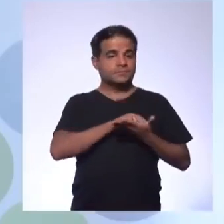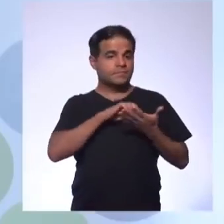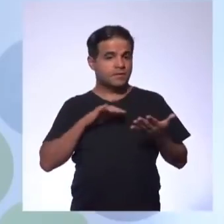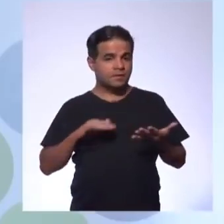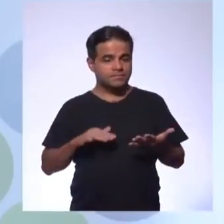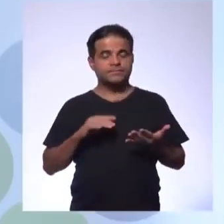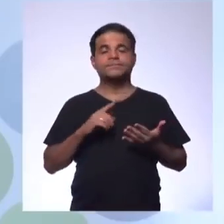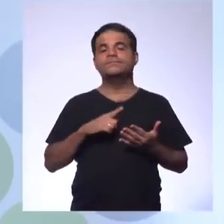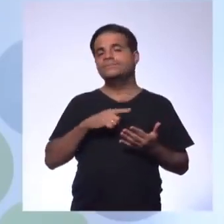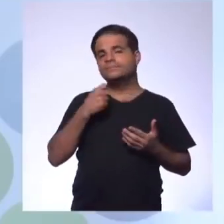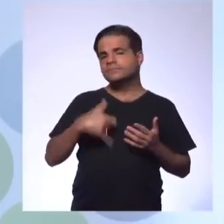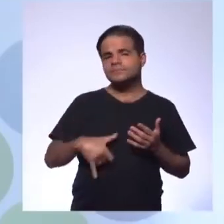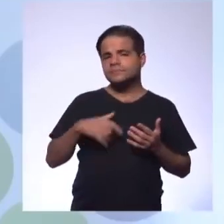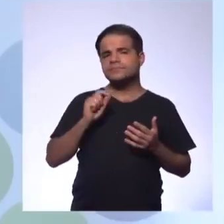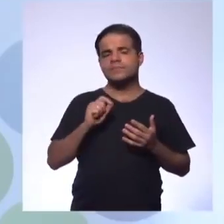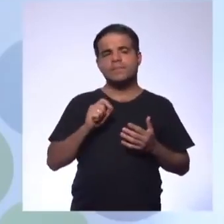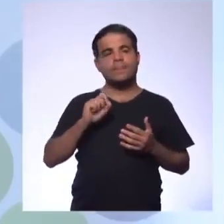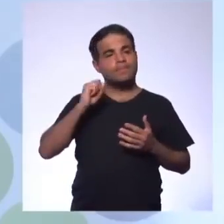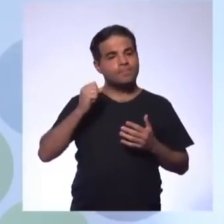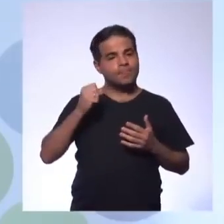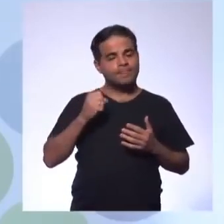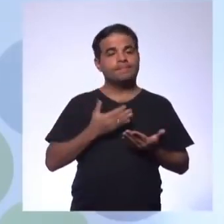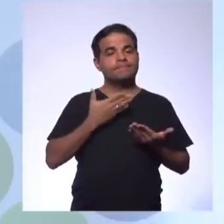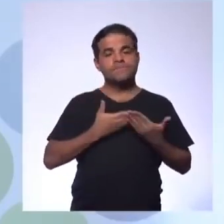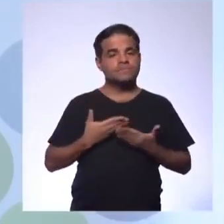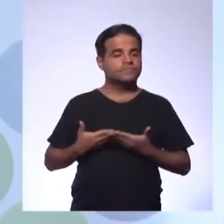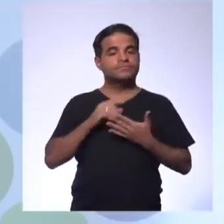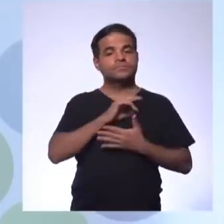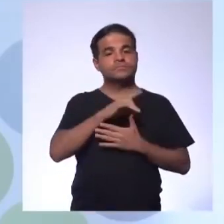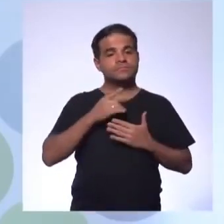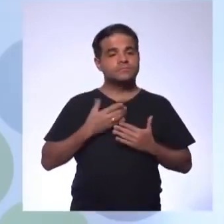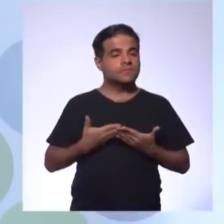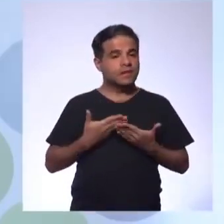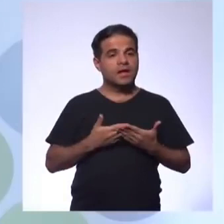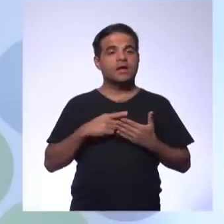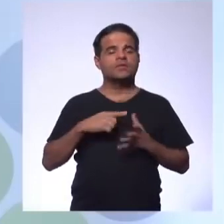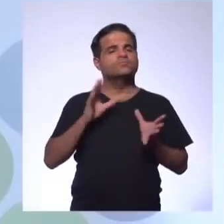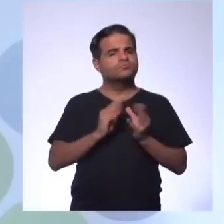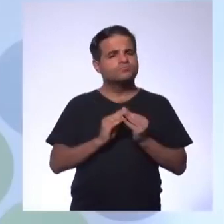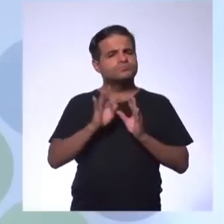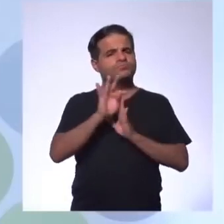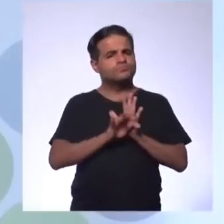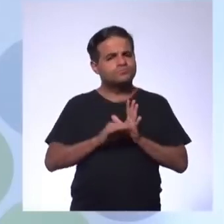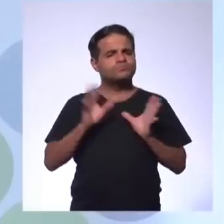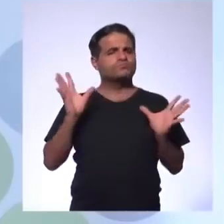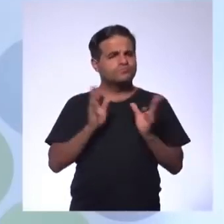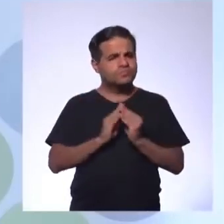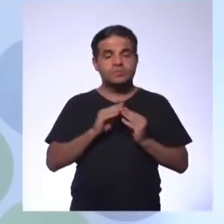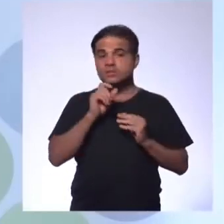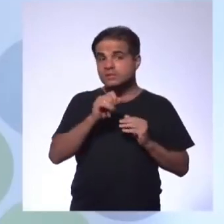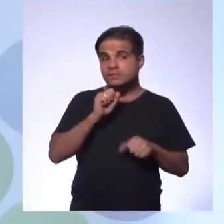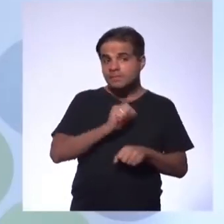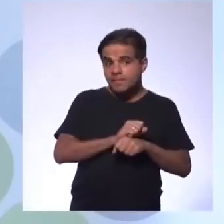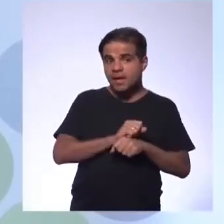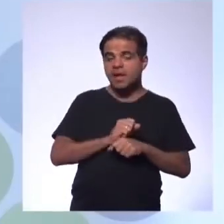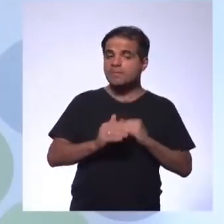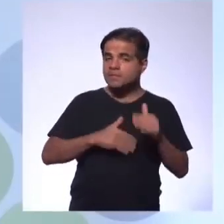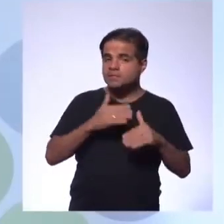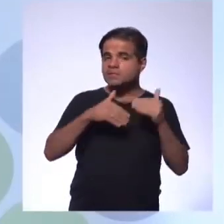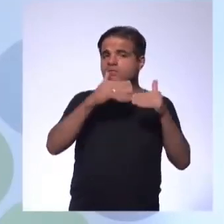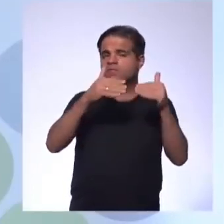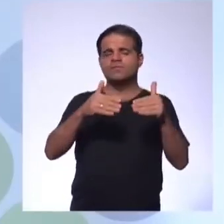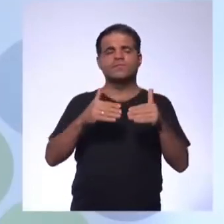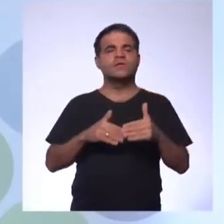atividade conta com 8 aulas, e cada uma dessas aulas, um texto pequeno, 2 textos pequenos. Se você parar para